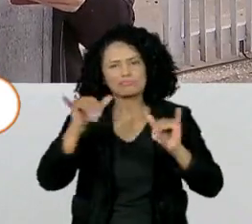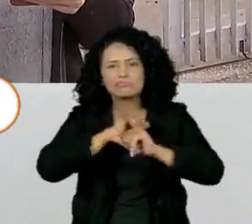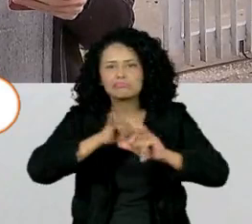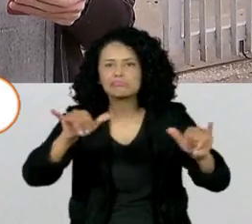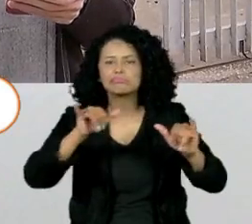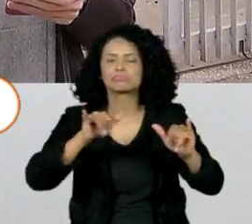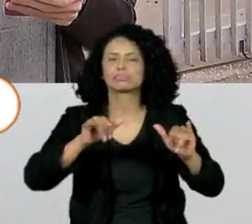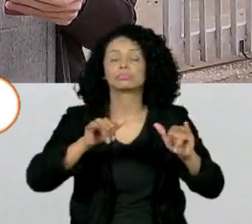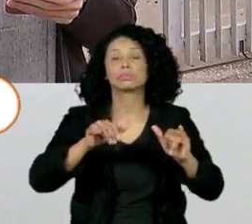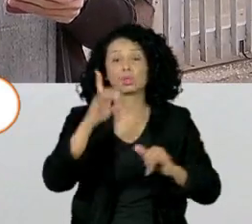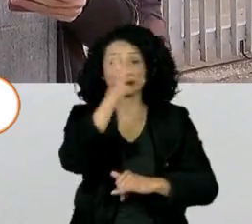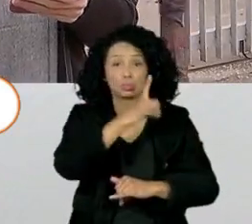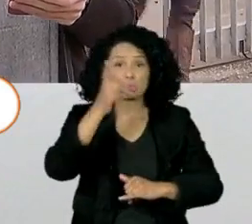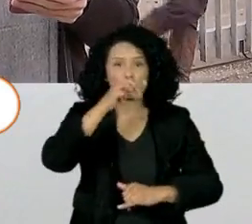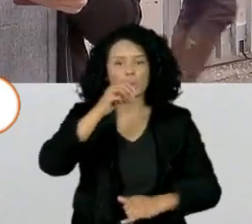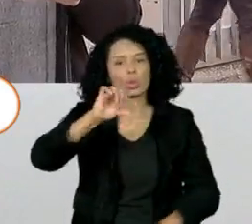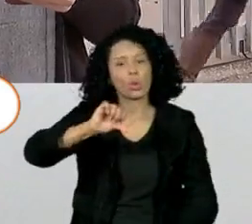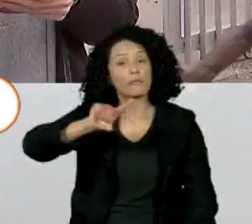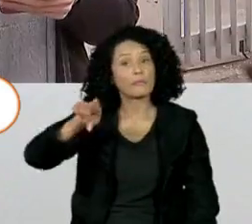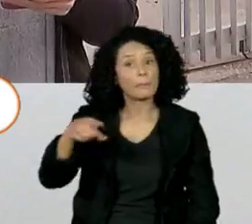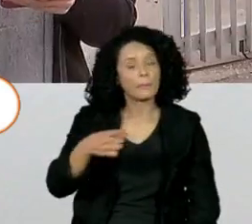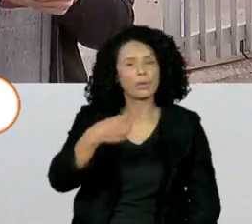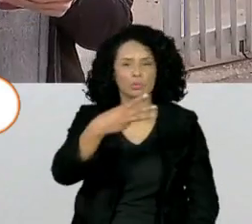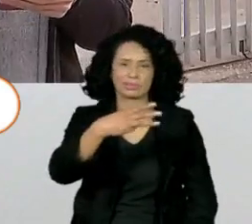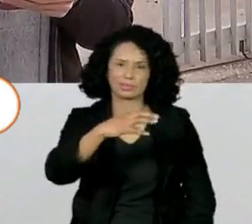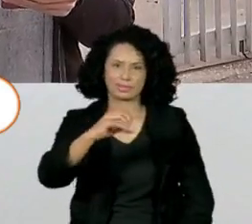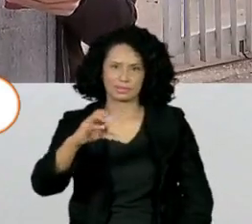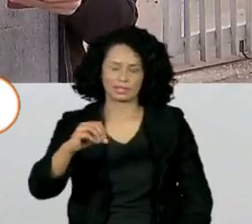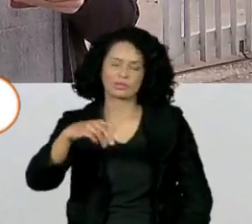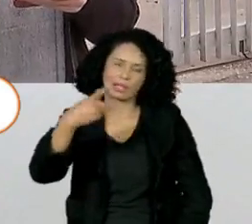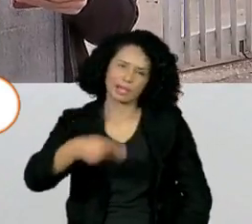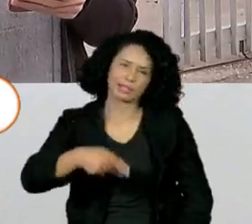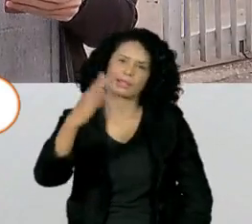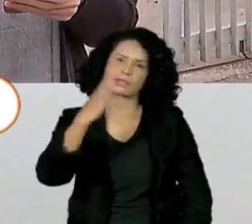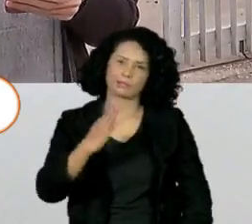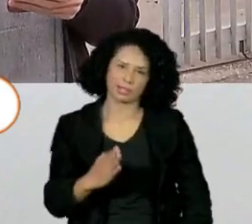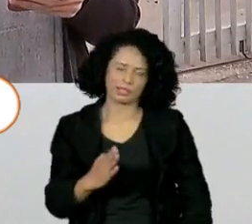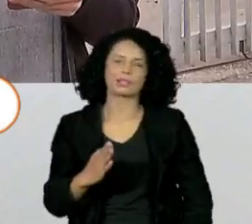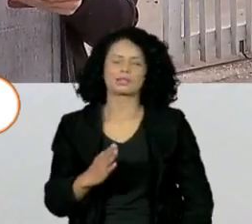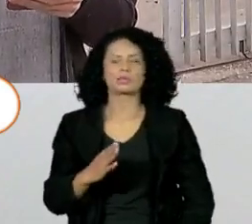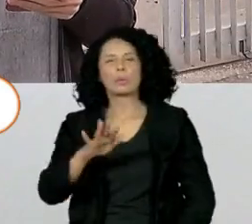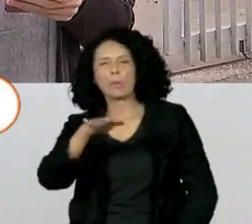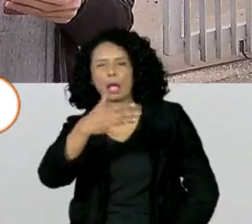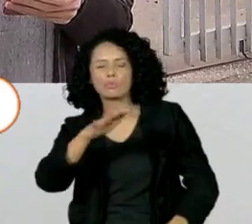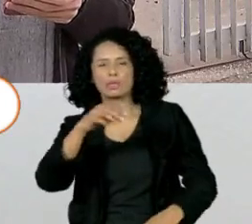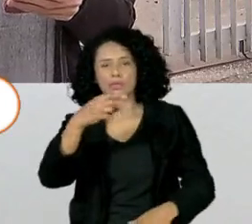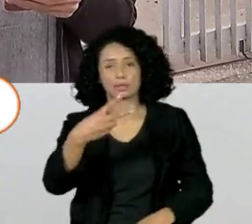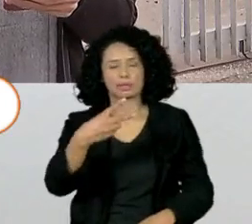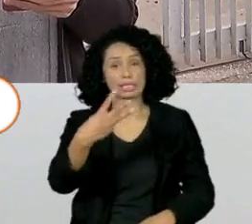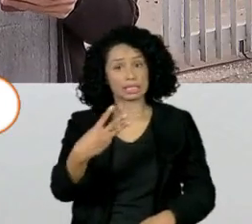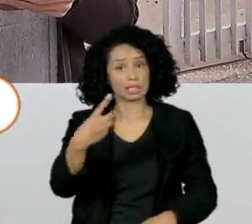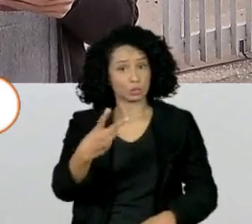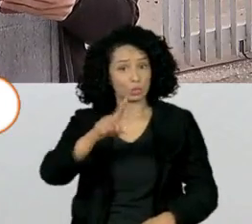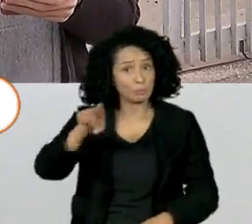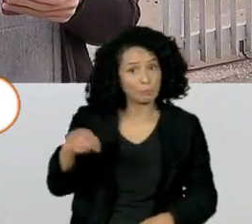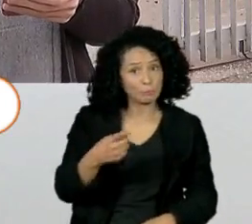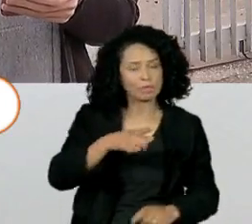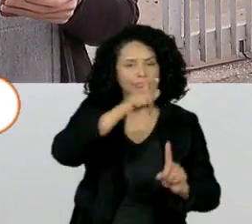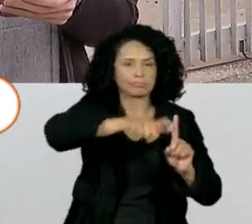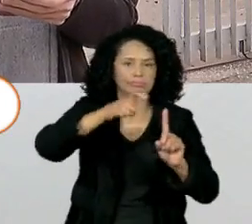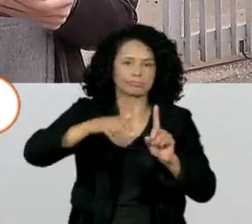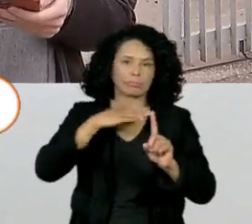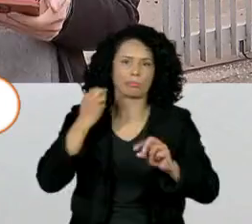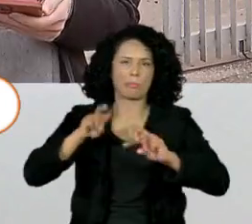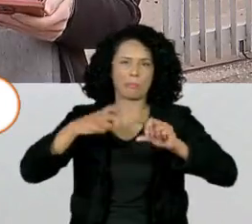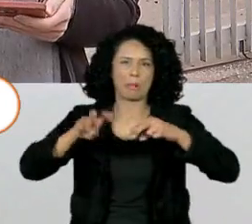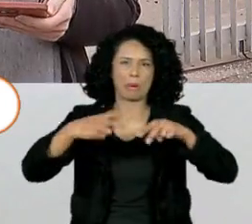foram 9.300 casos aqui no Brasil, com média móvel de 32 mil. O número de novas mortes ficou